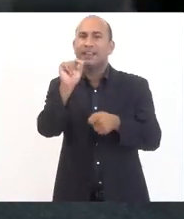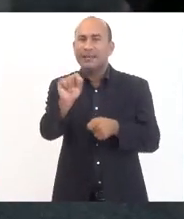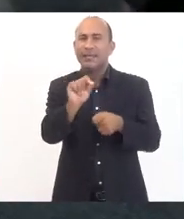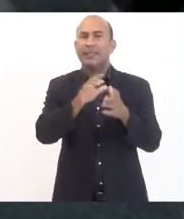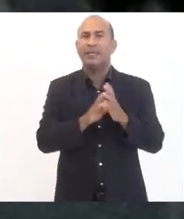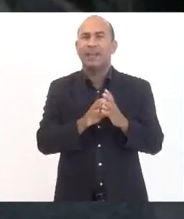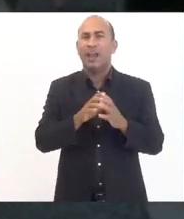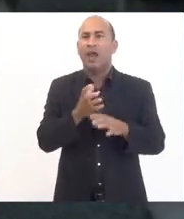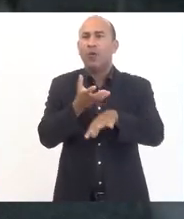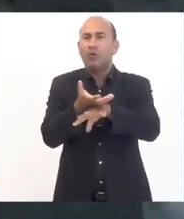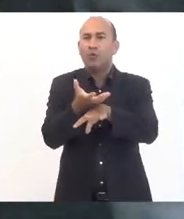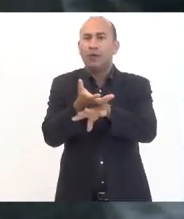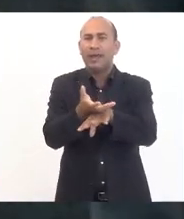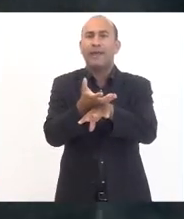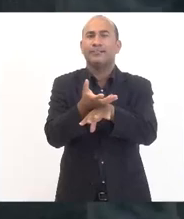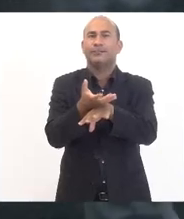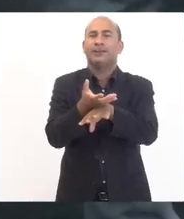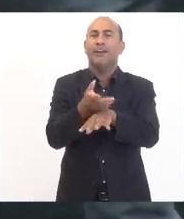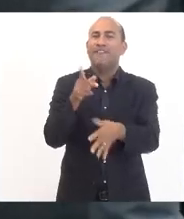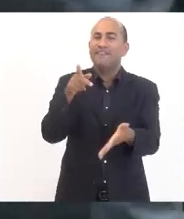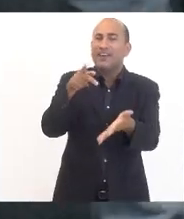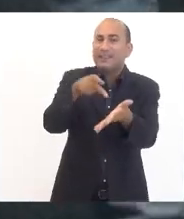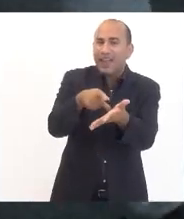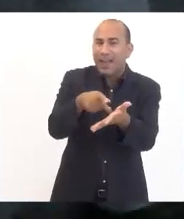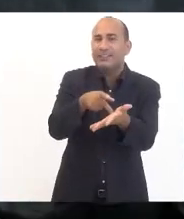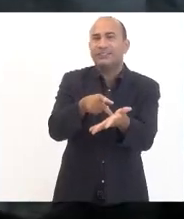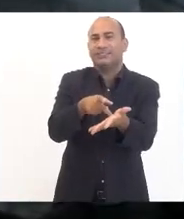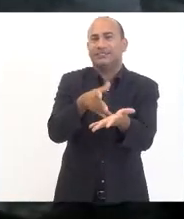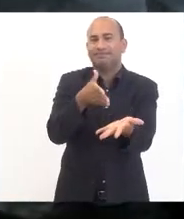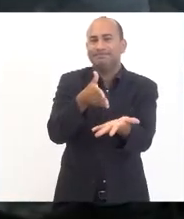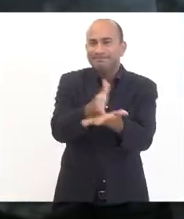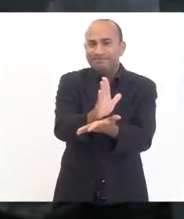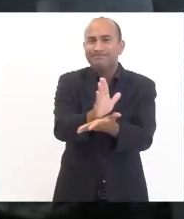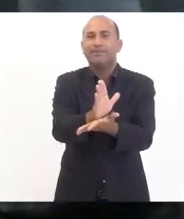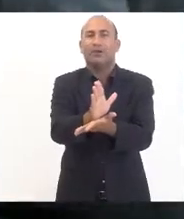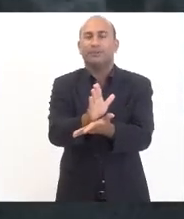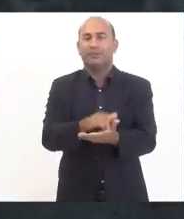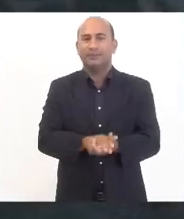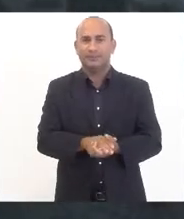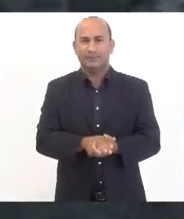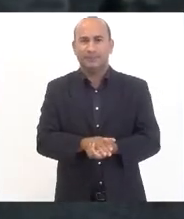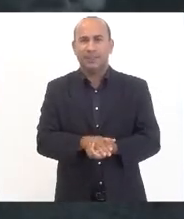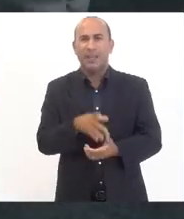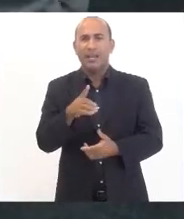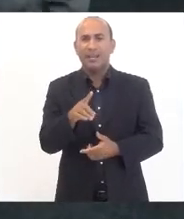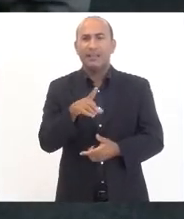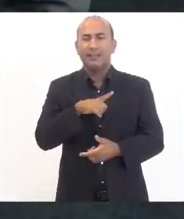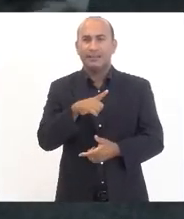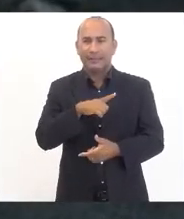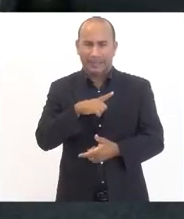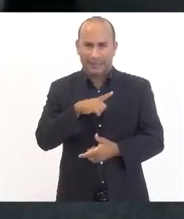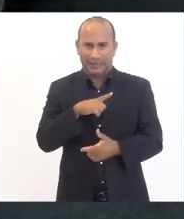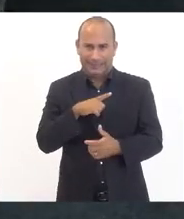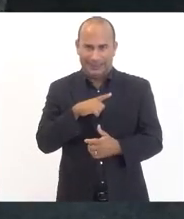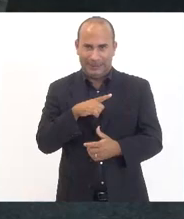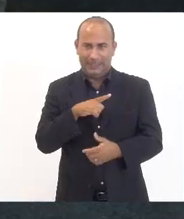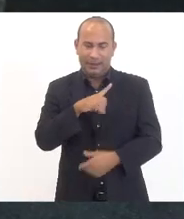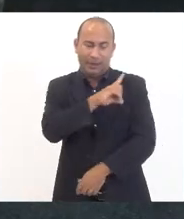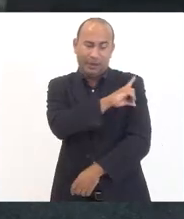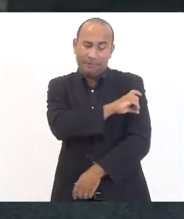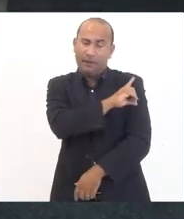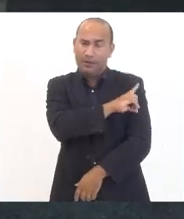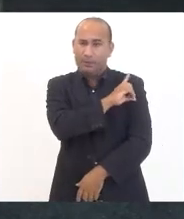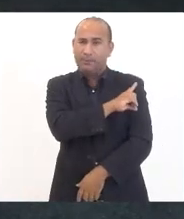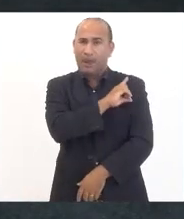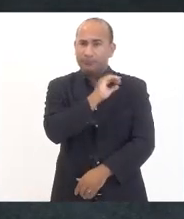Congresso Nacional realmente aprove, né, e coloque aí a enfermagem